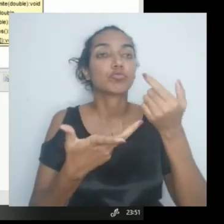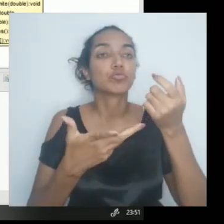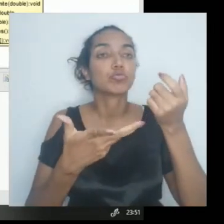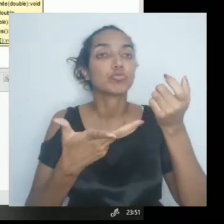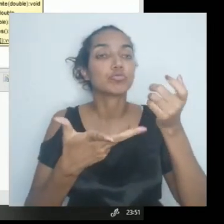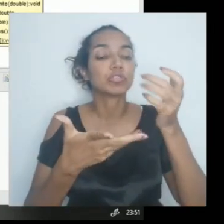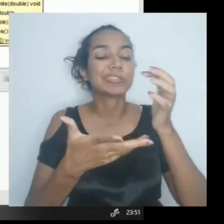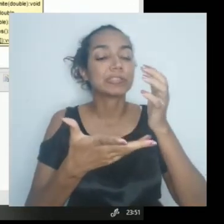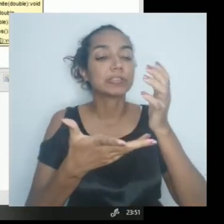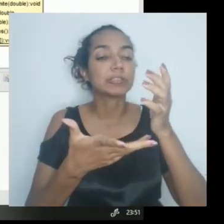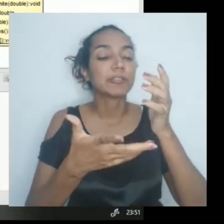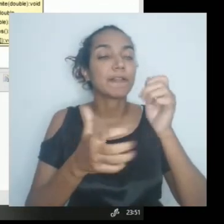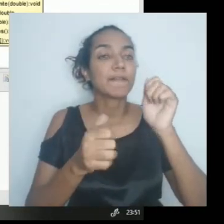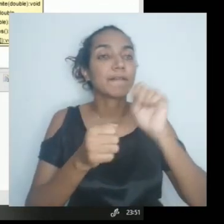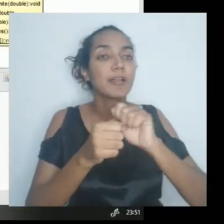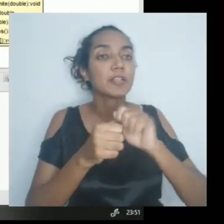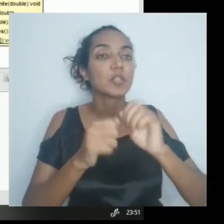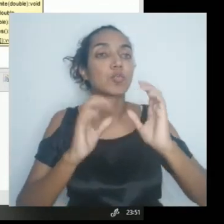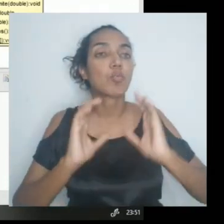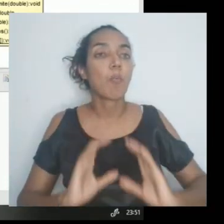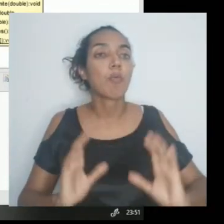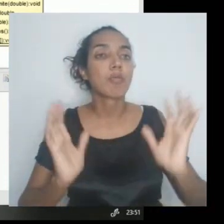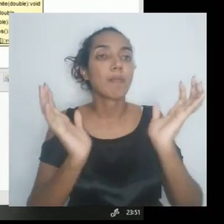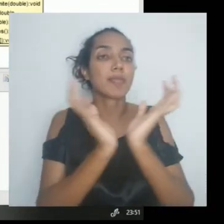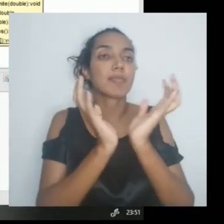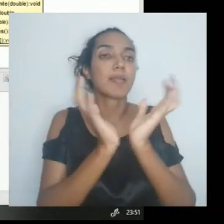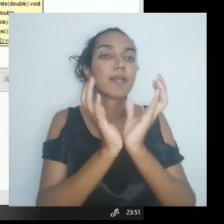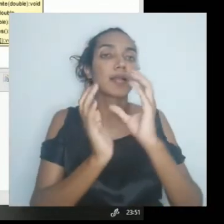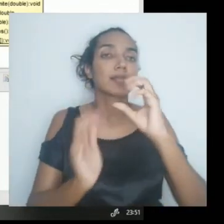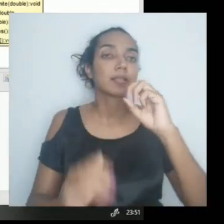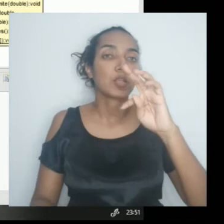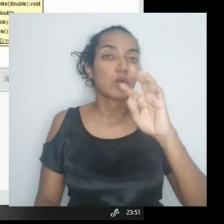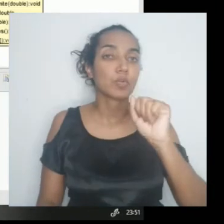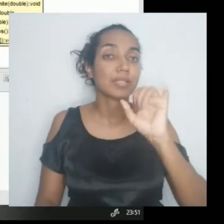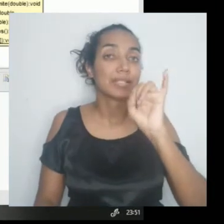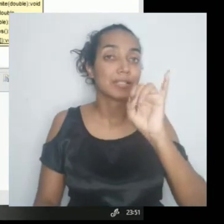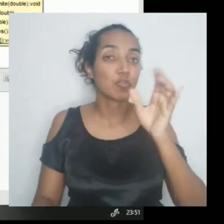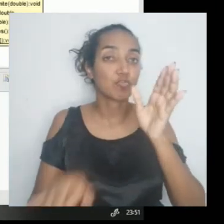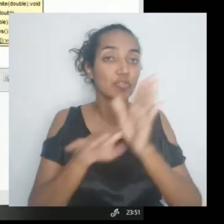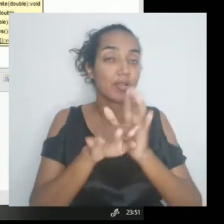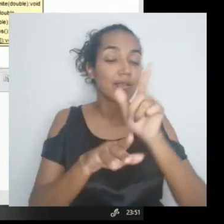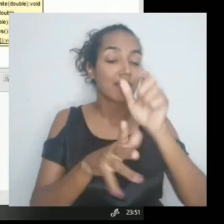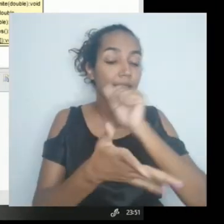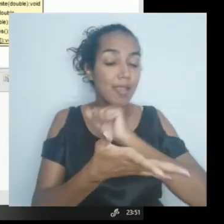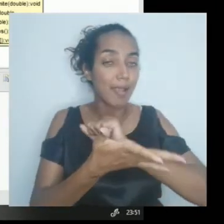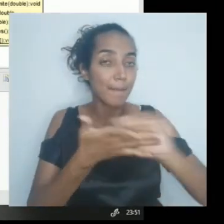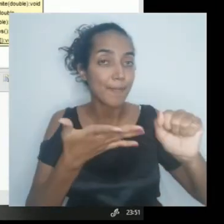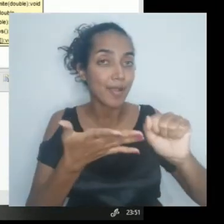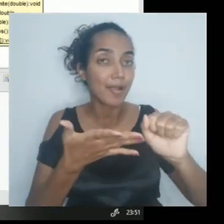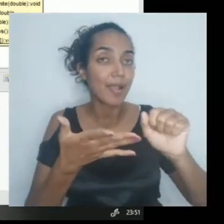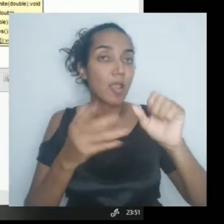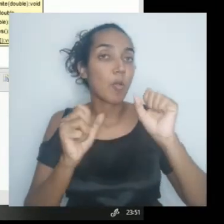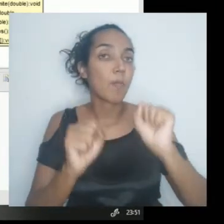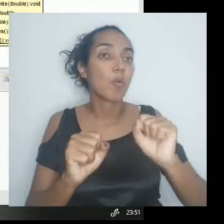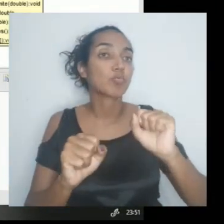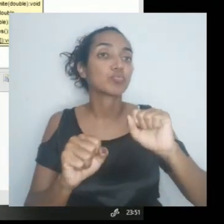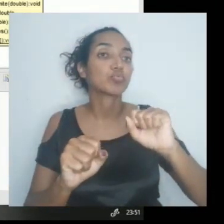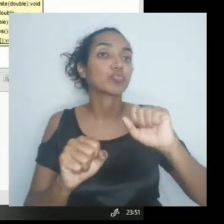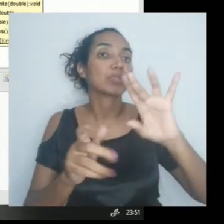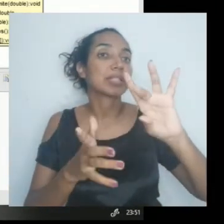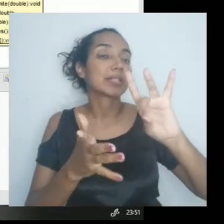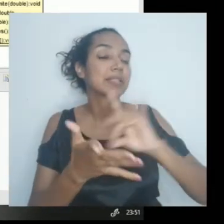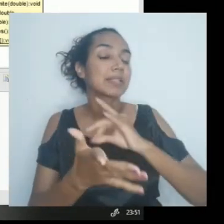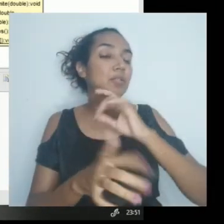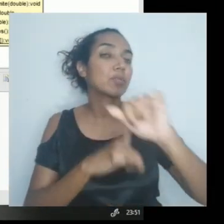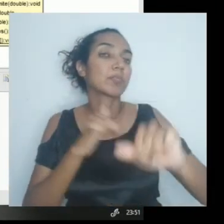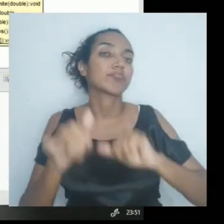esse cara, eu posso até alterar essa assinatura. Digamos que eu coloque aqui um long valor e não daria nenhum problema. Mas se eu vier aqui